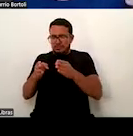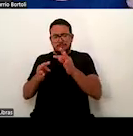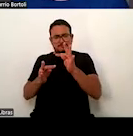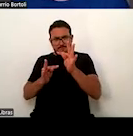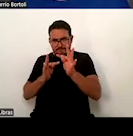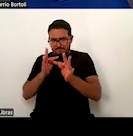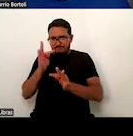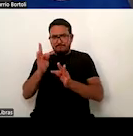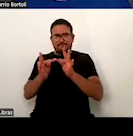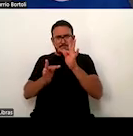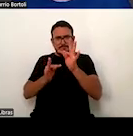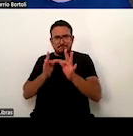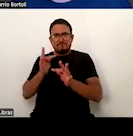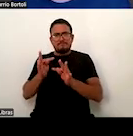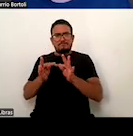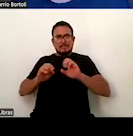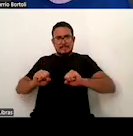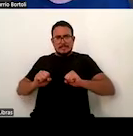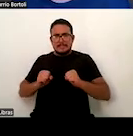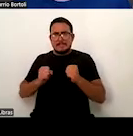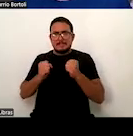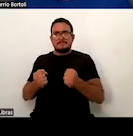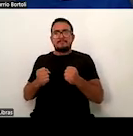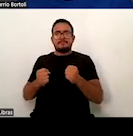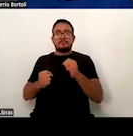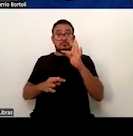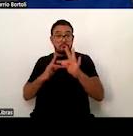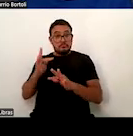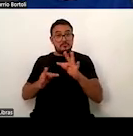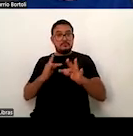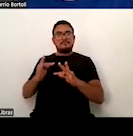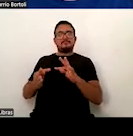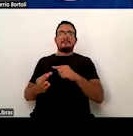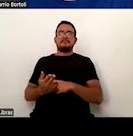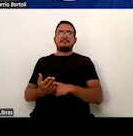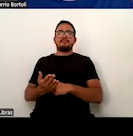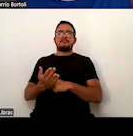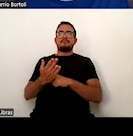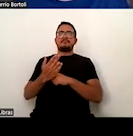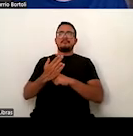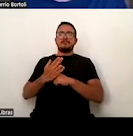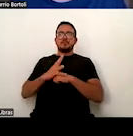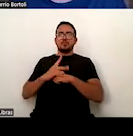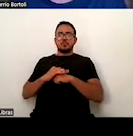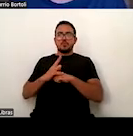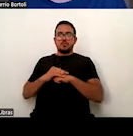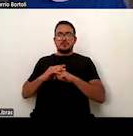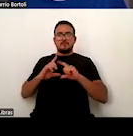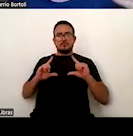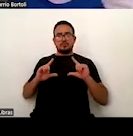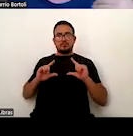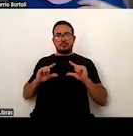o tratamento surta efeitos para que eu entre em remissão da minha doença e em remissão da minha doença eu